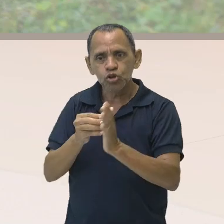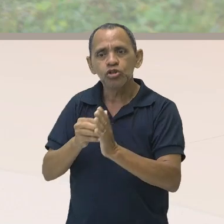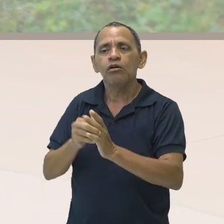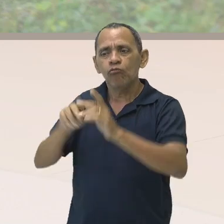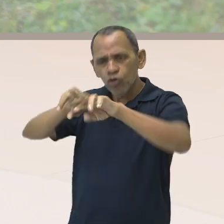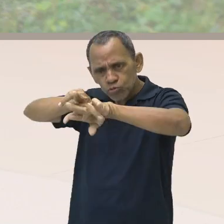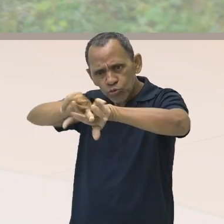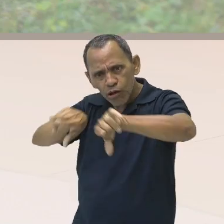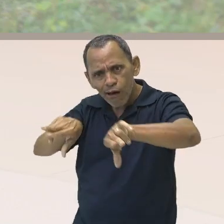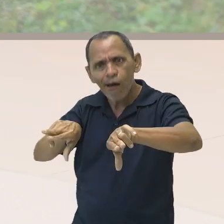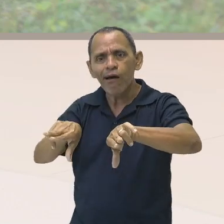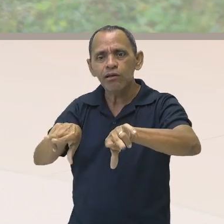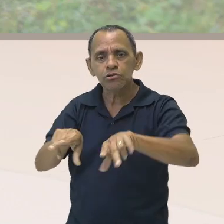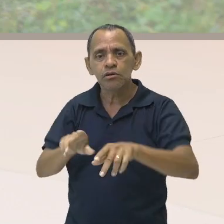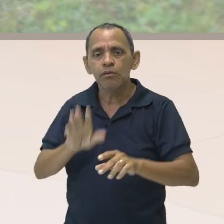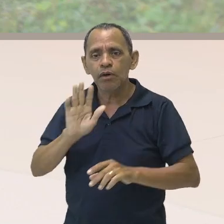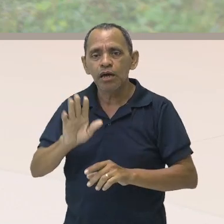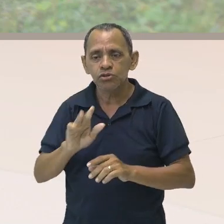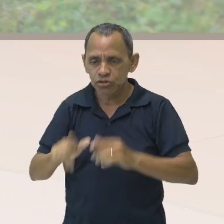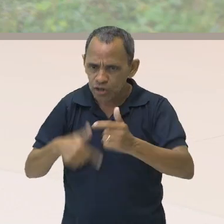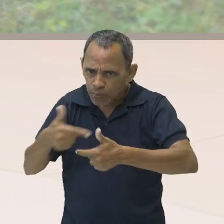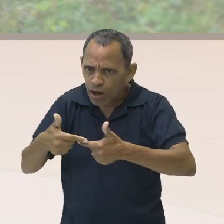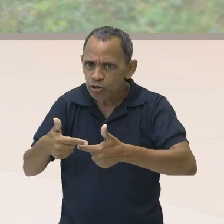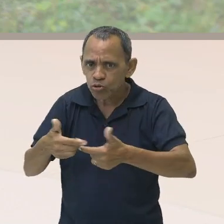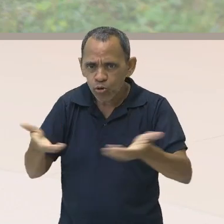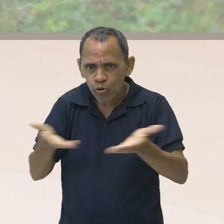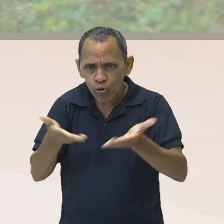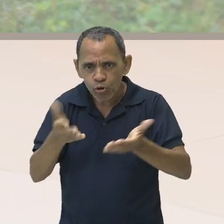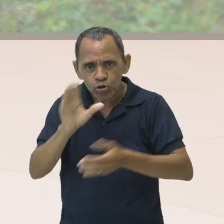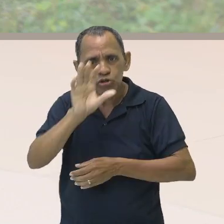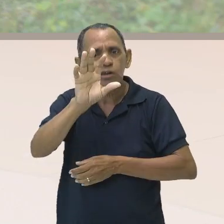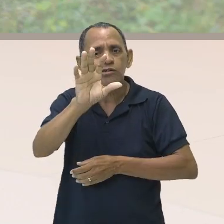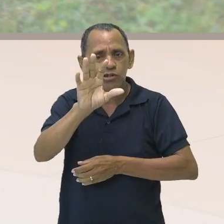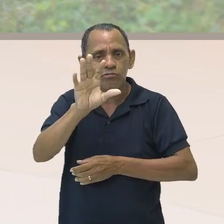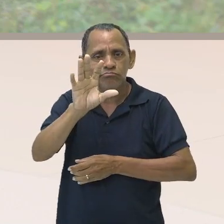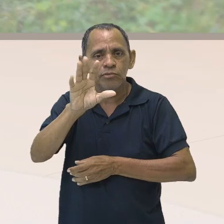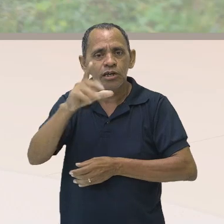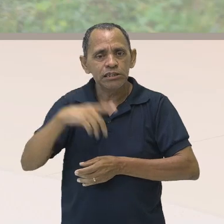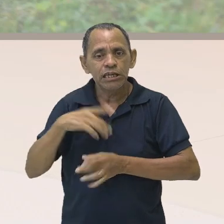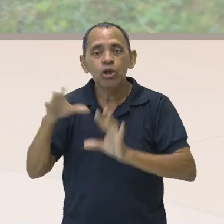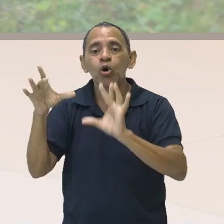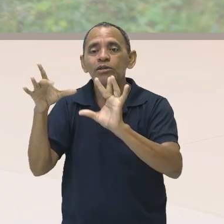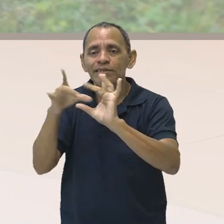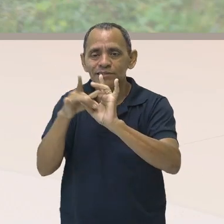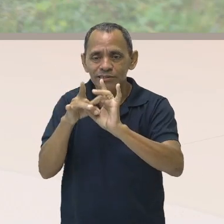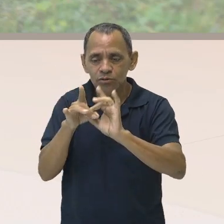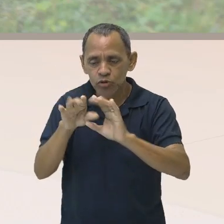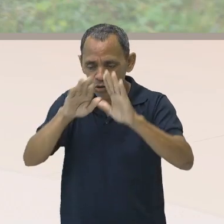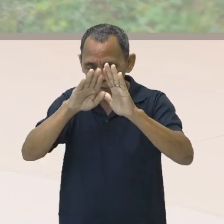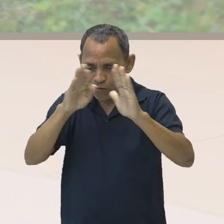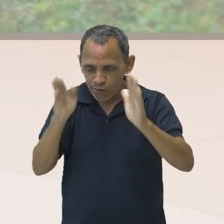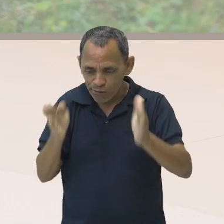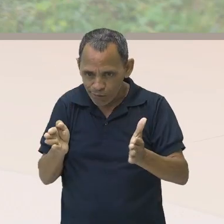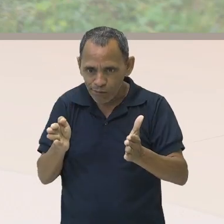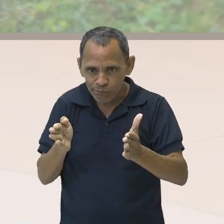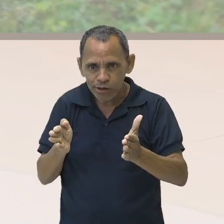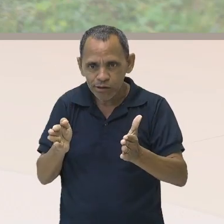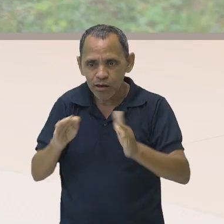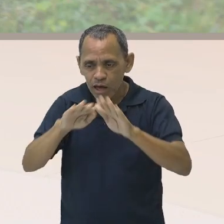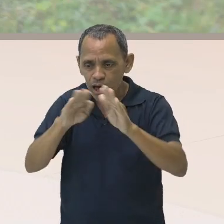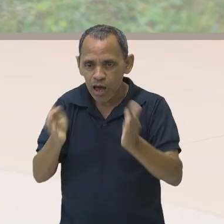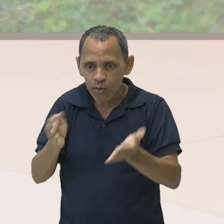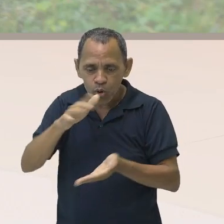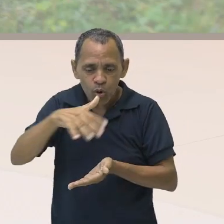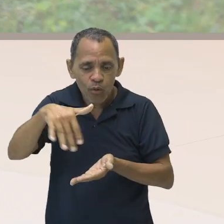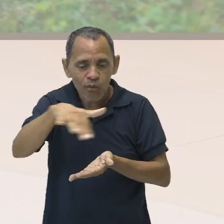mas o trabalho que é realizado na região hoje em dia, pessoal, está conectado diretamente com a biodiversidade, com os recursos naturais, né?